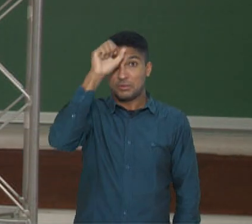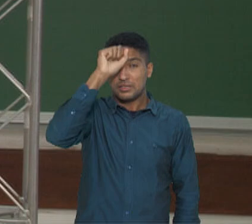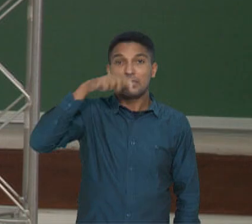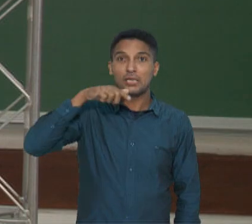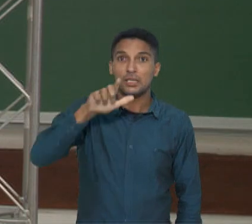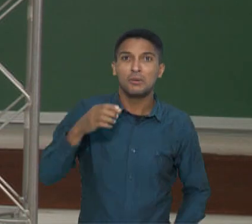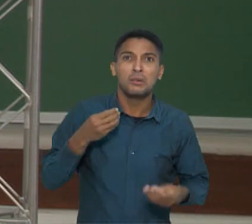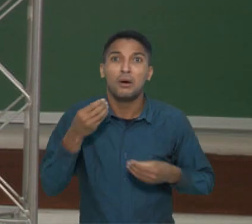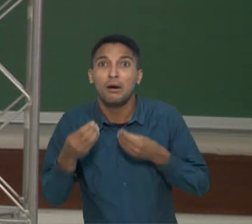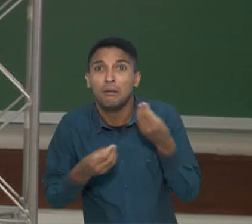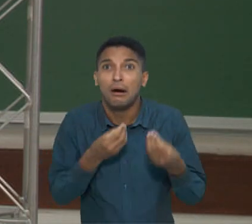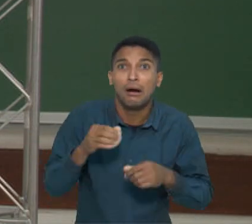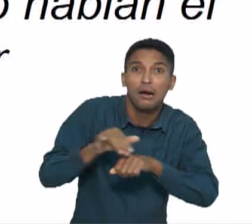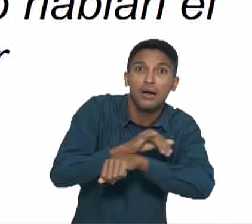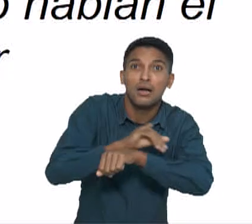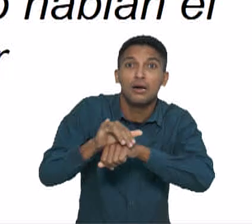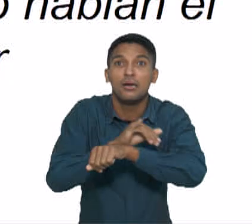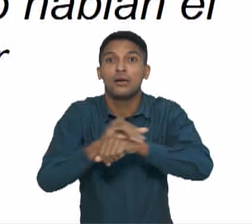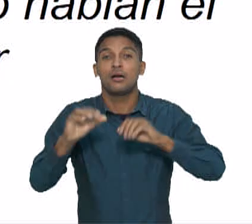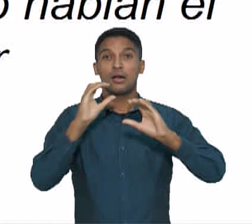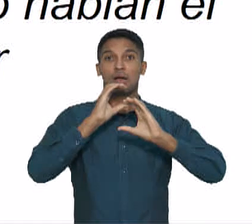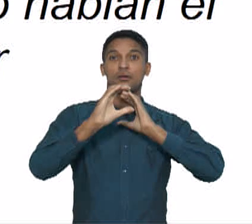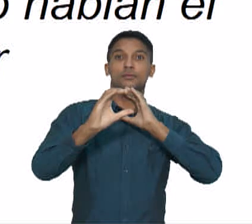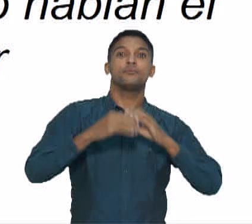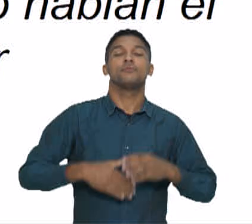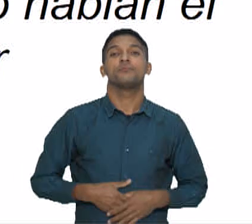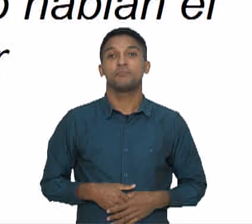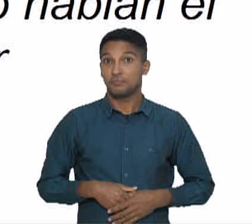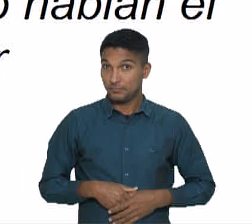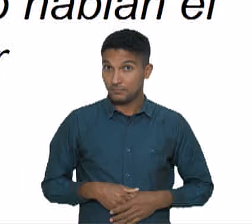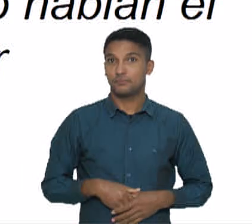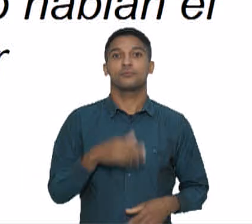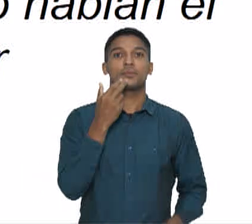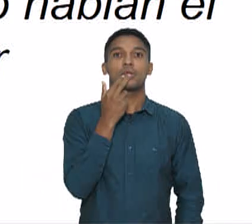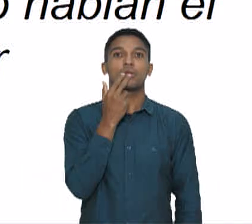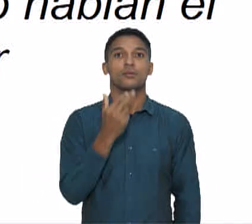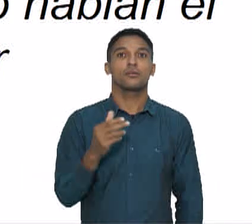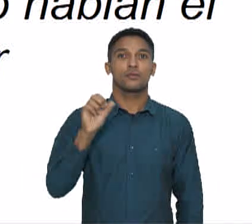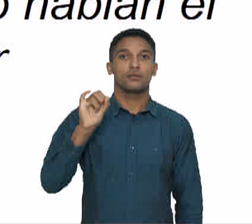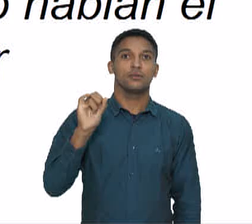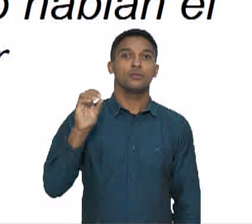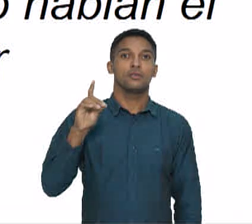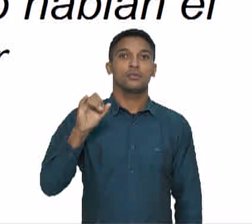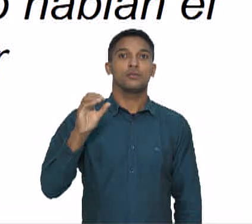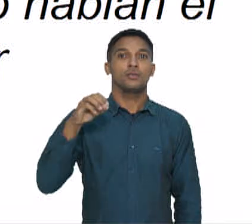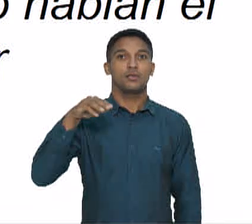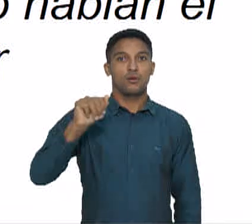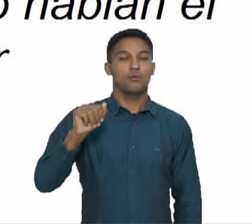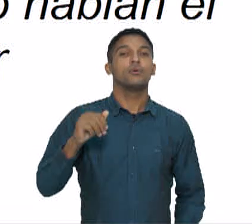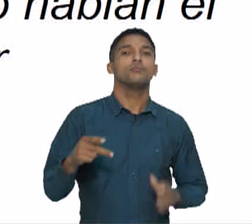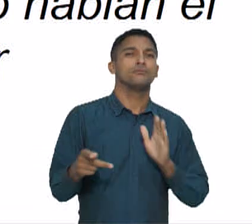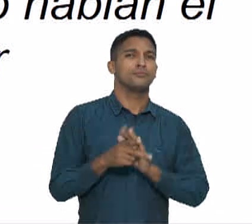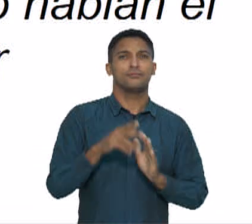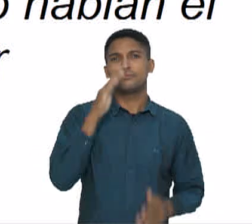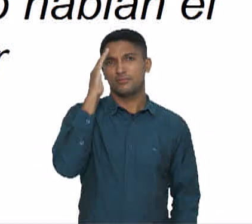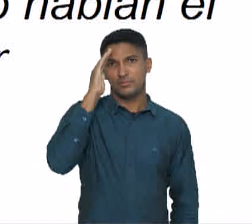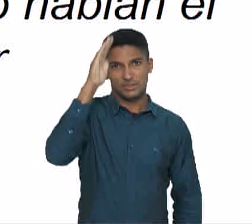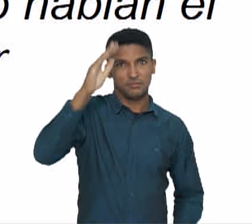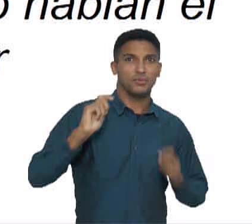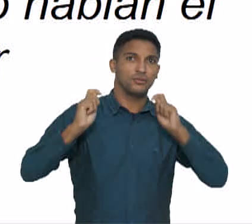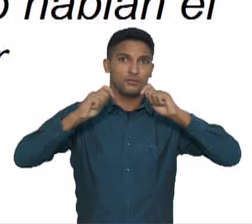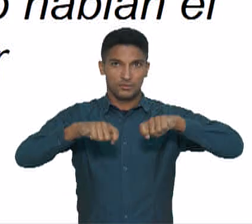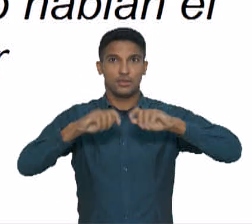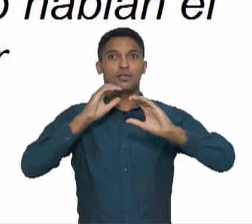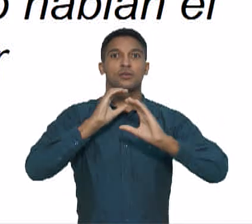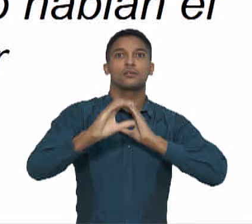preocupações. O idioma é a clave para poder comunicar-se e expressar